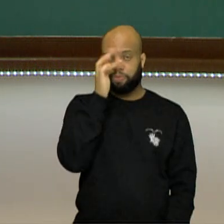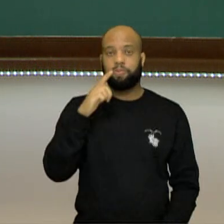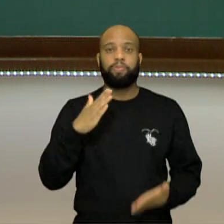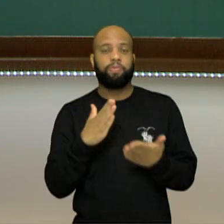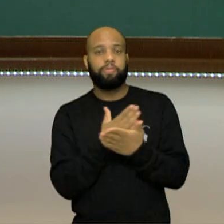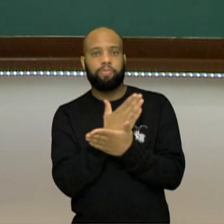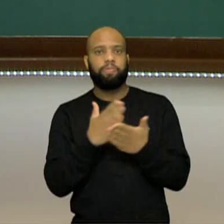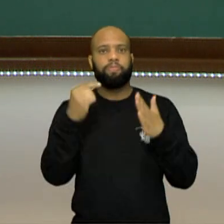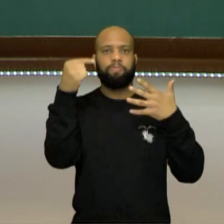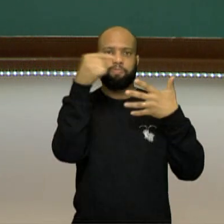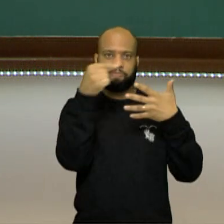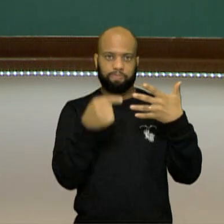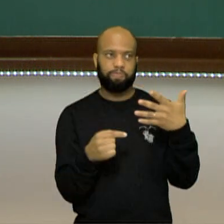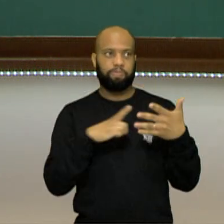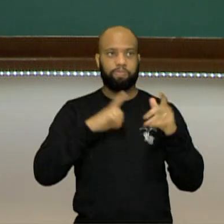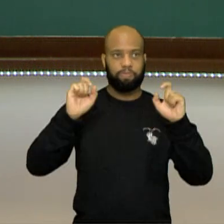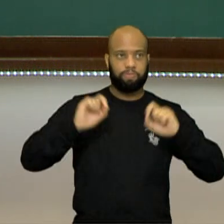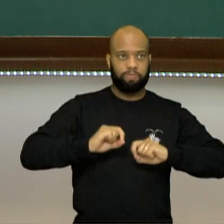ter potencial